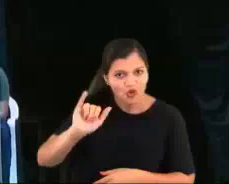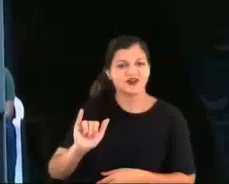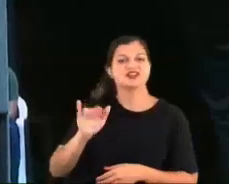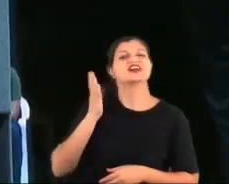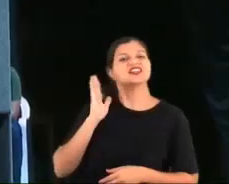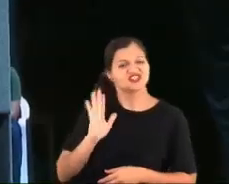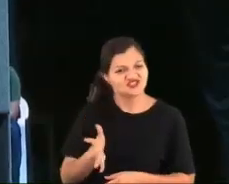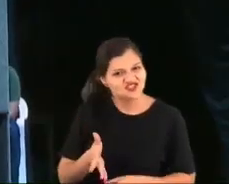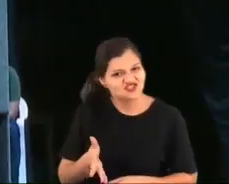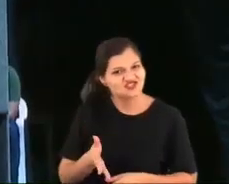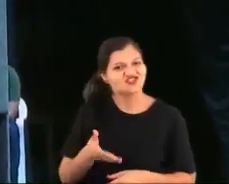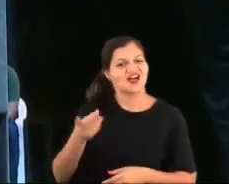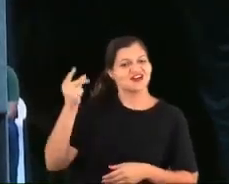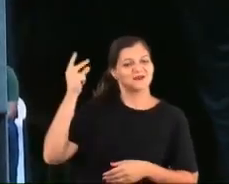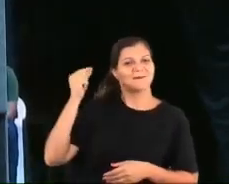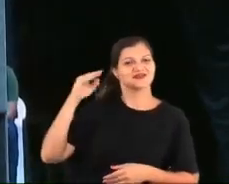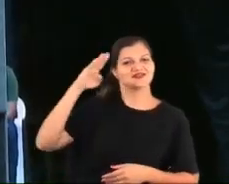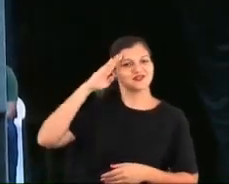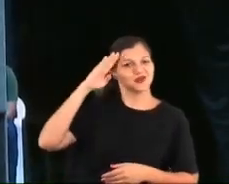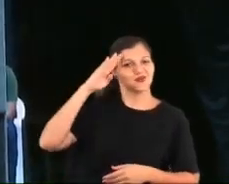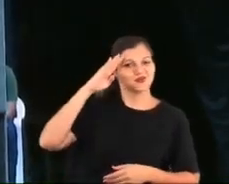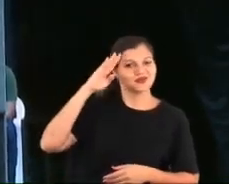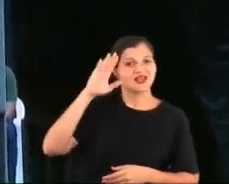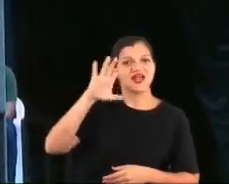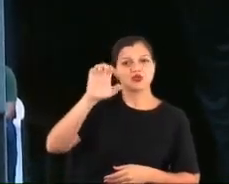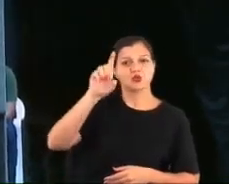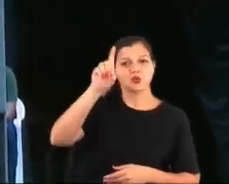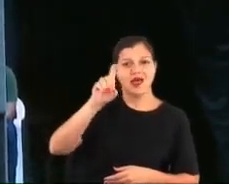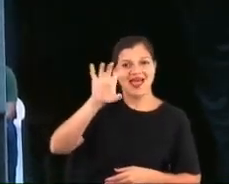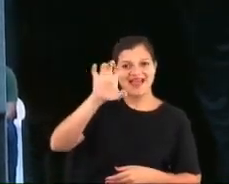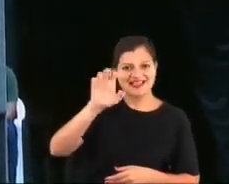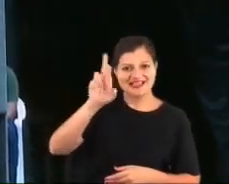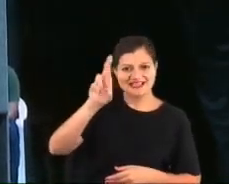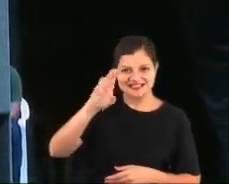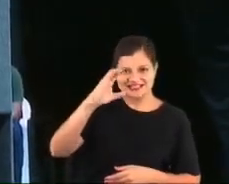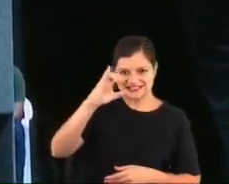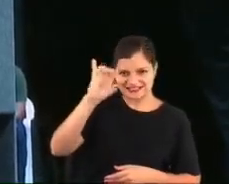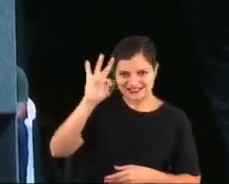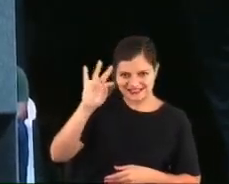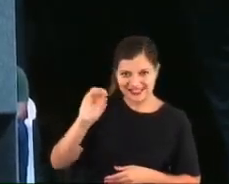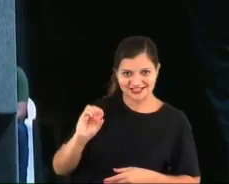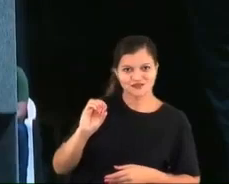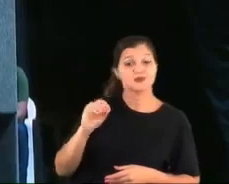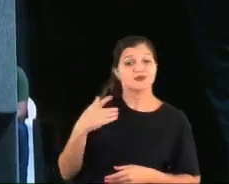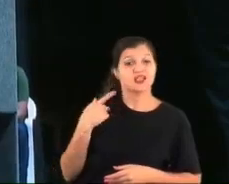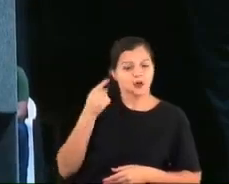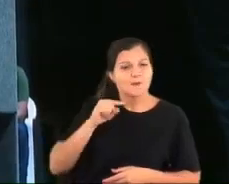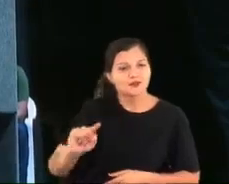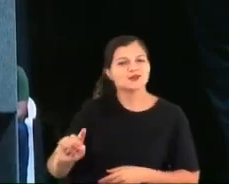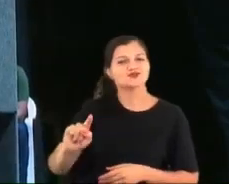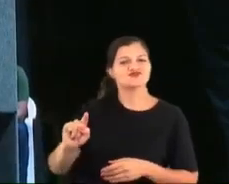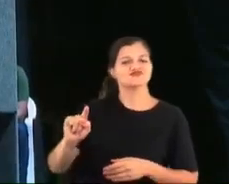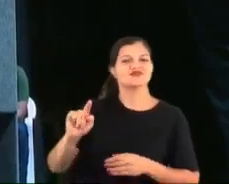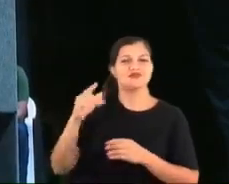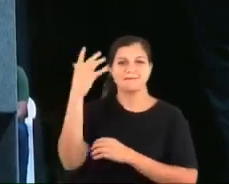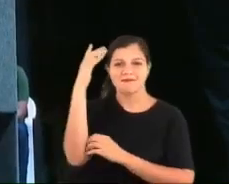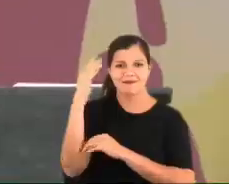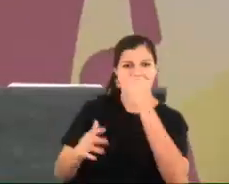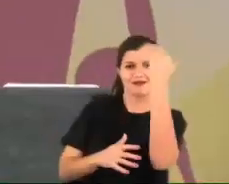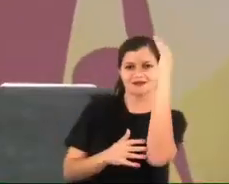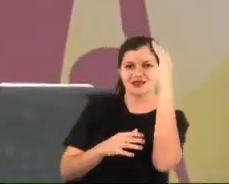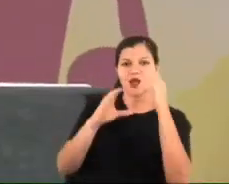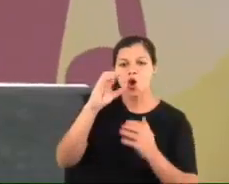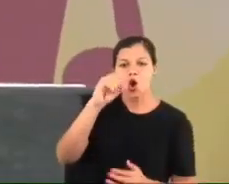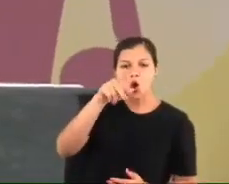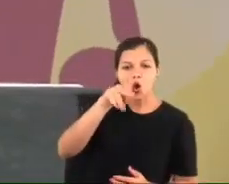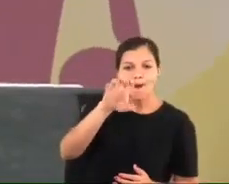a oportunidade de fazer a famosa e temível Operação Boina. Rapaz, para você